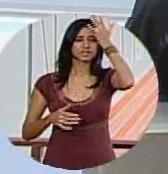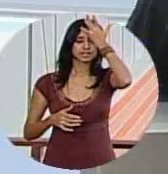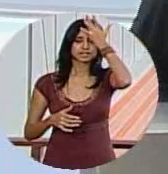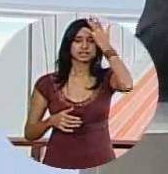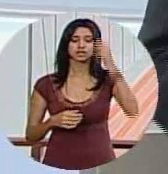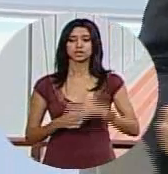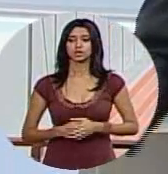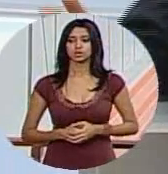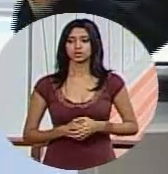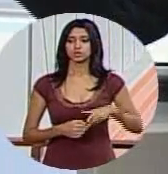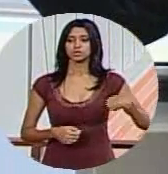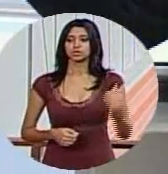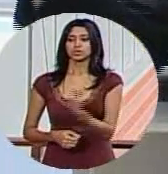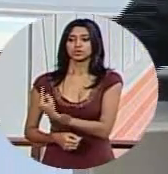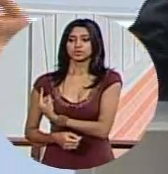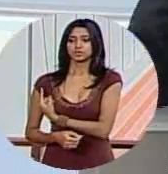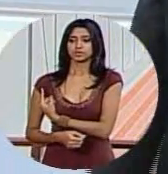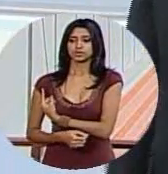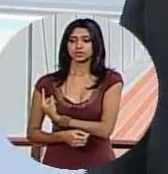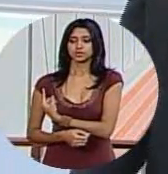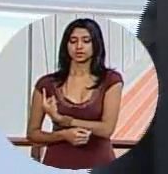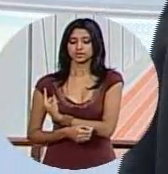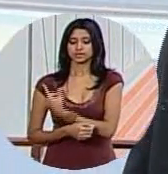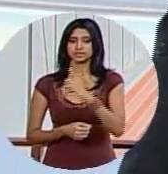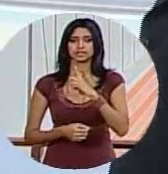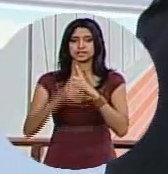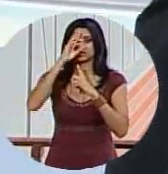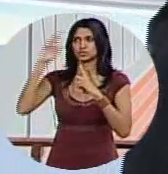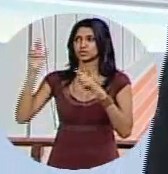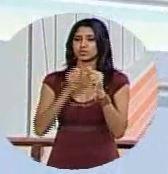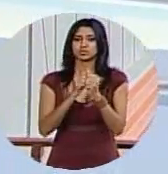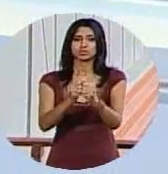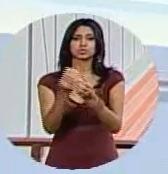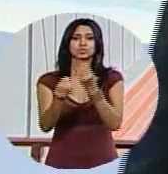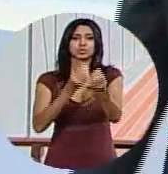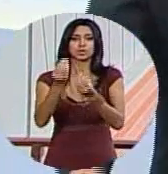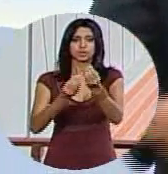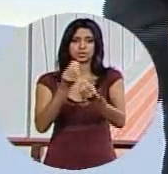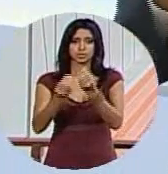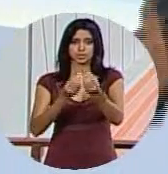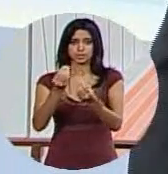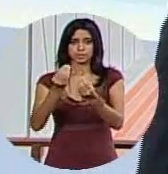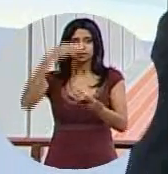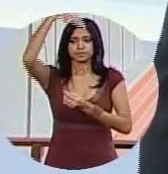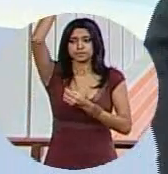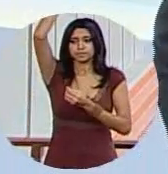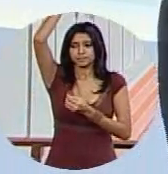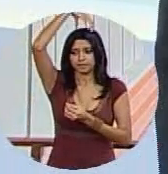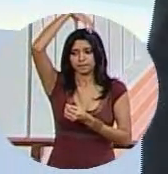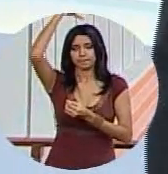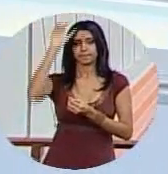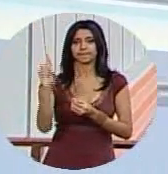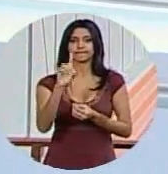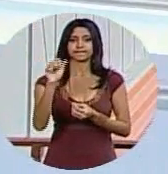que nós podemos ter à nossa mão direita a presença de Jesus? E o rei Davi, depois